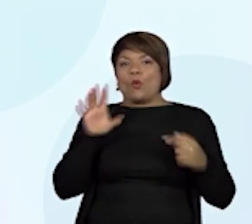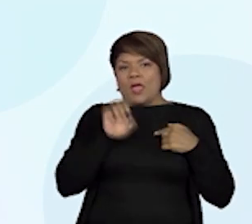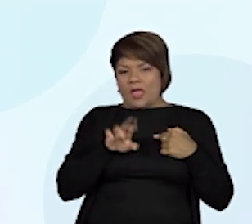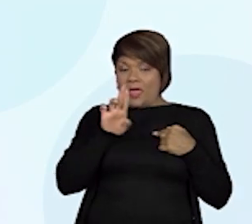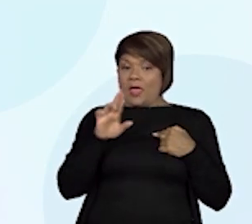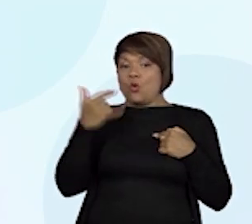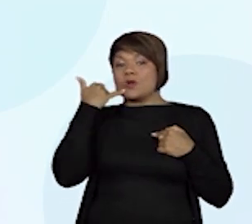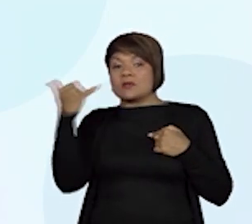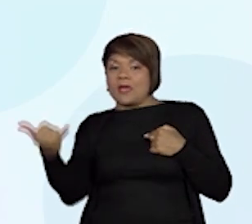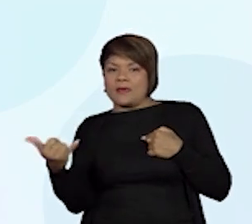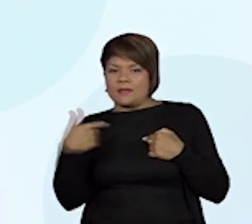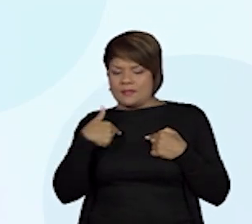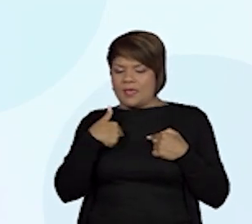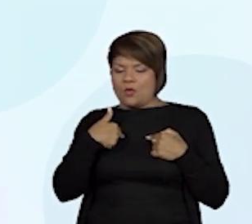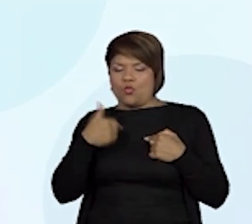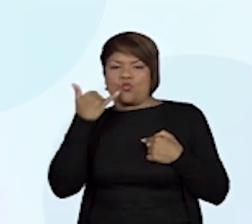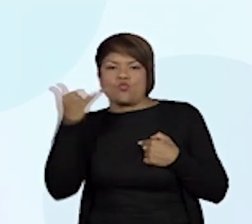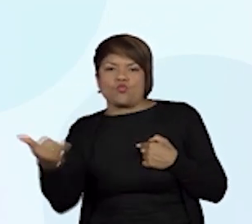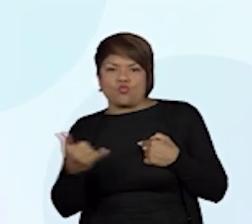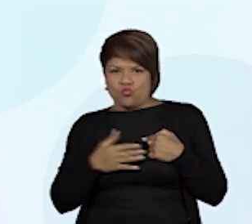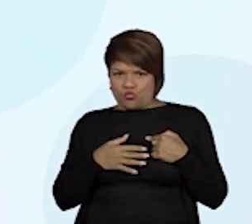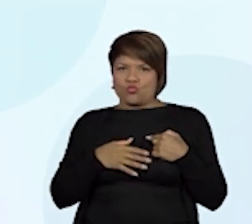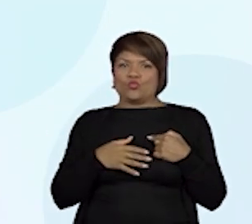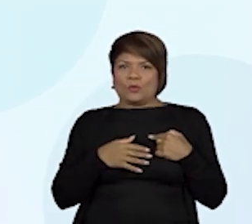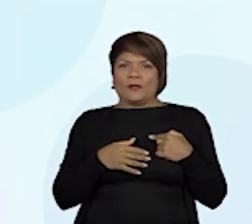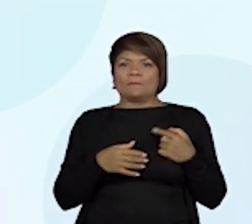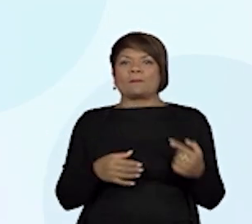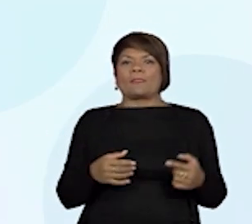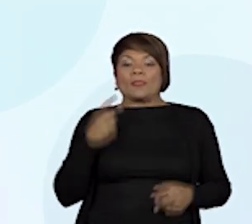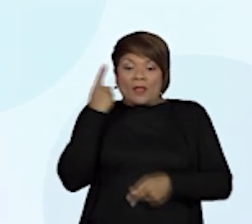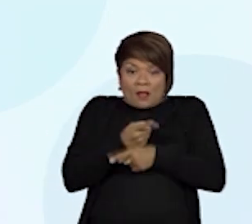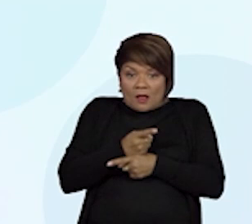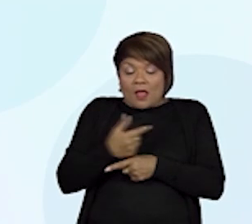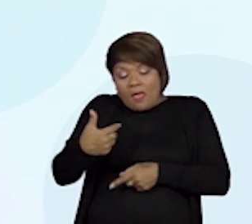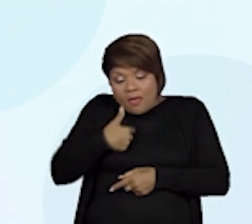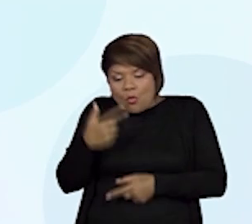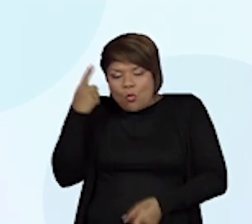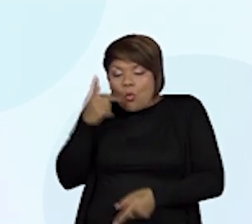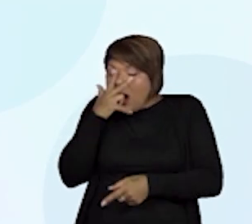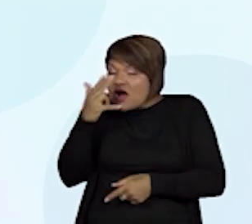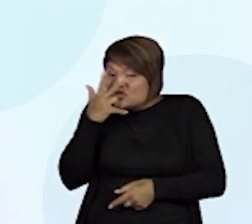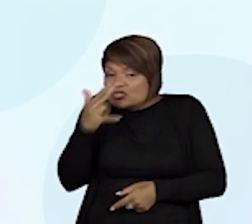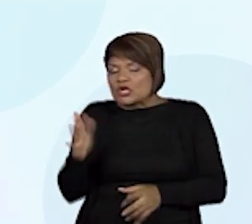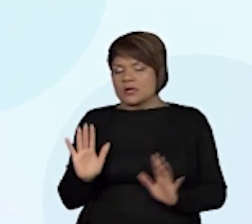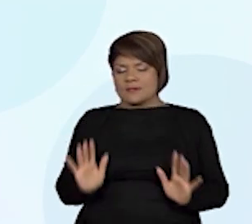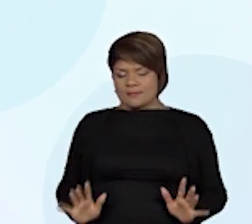Eu liguei. O achei. Isso.